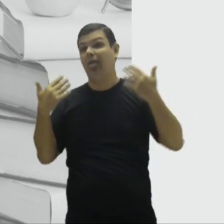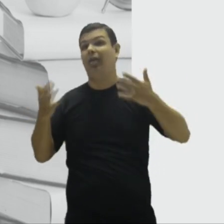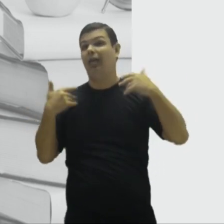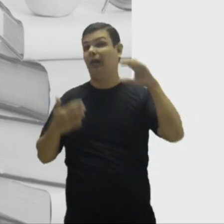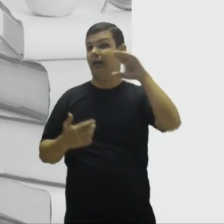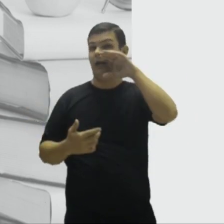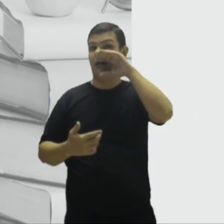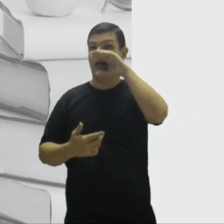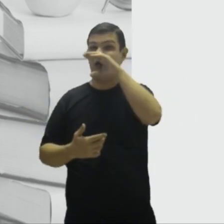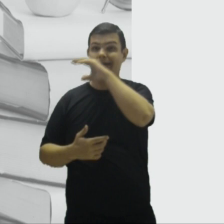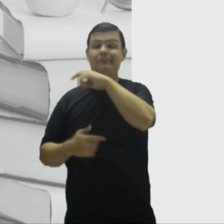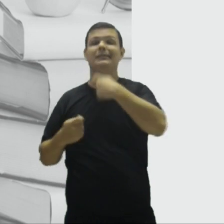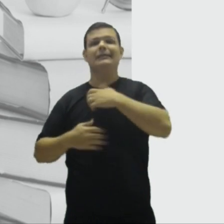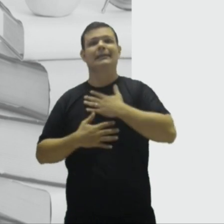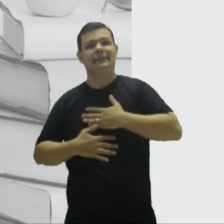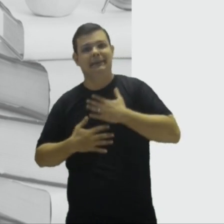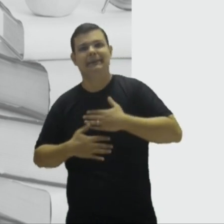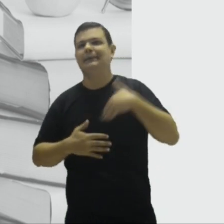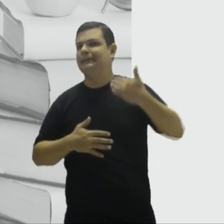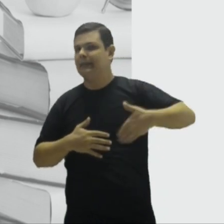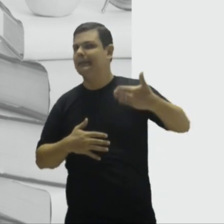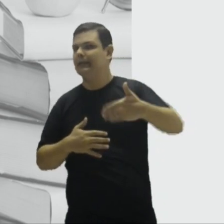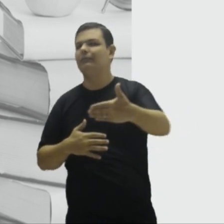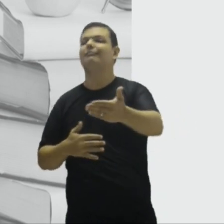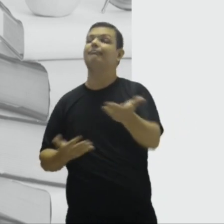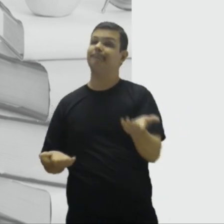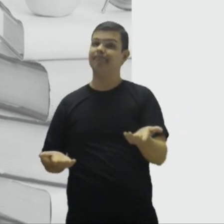aqui, não tem que não tome banho várias vezes ao